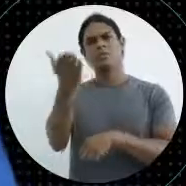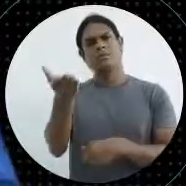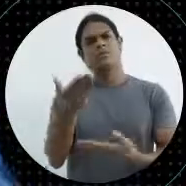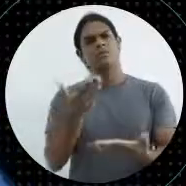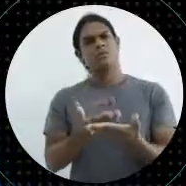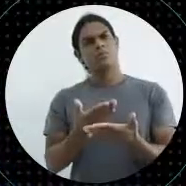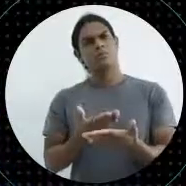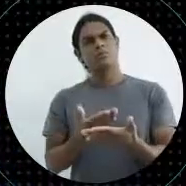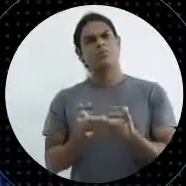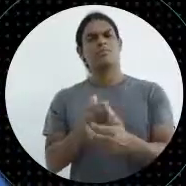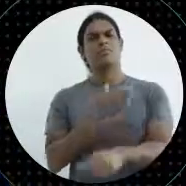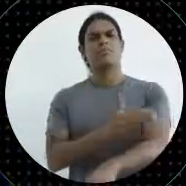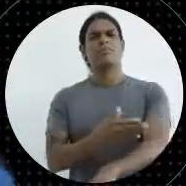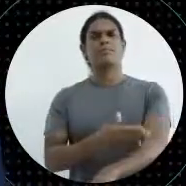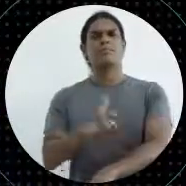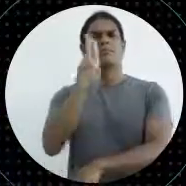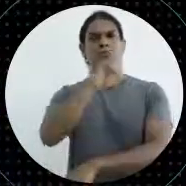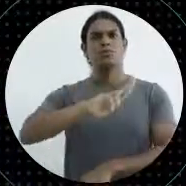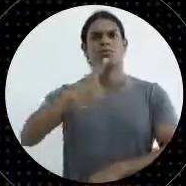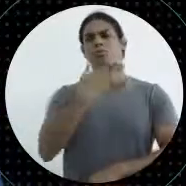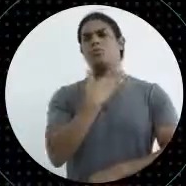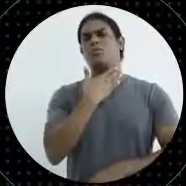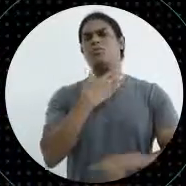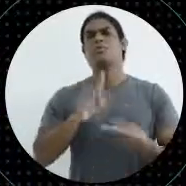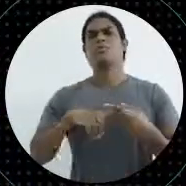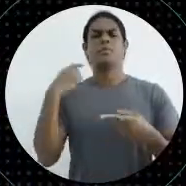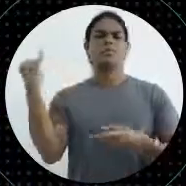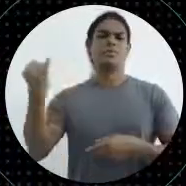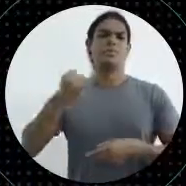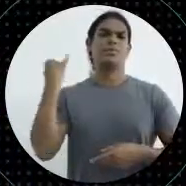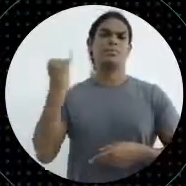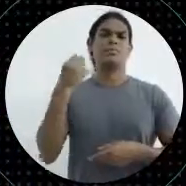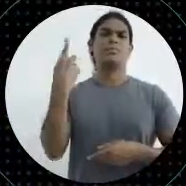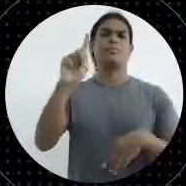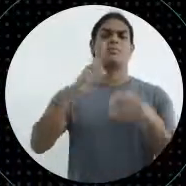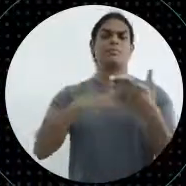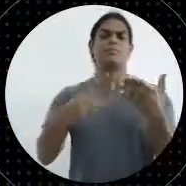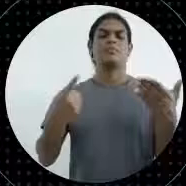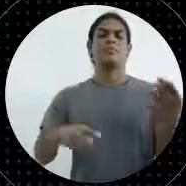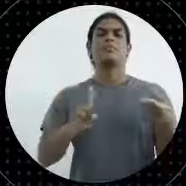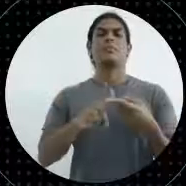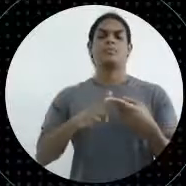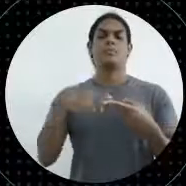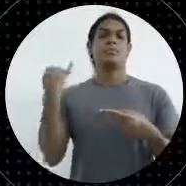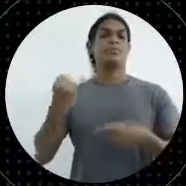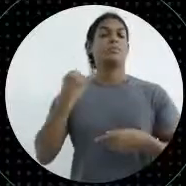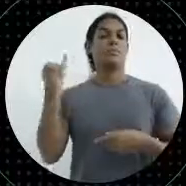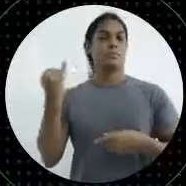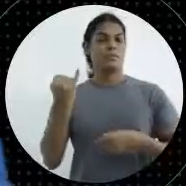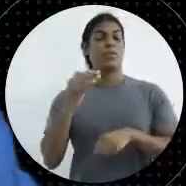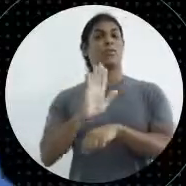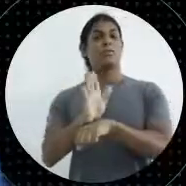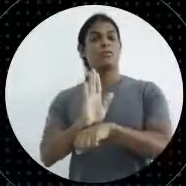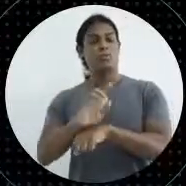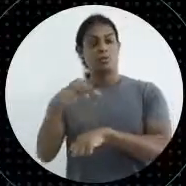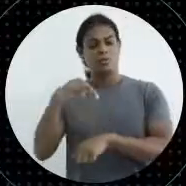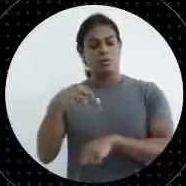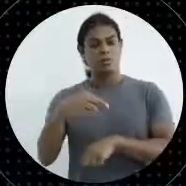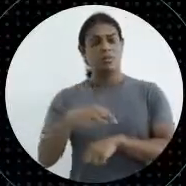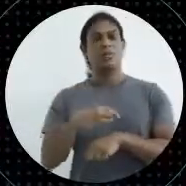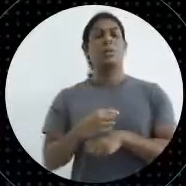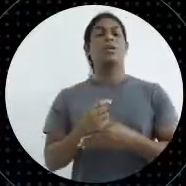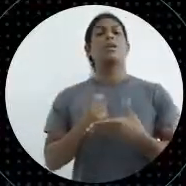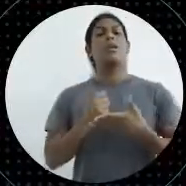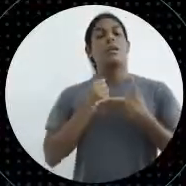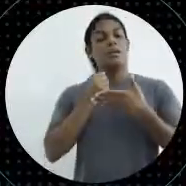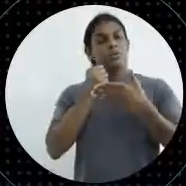estude, pratique, utilize o fórum e o caderno de estudo é a sua principal fonte de informação. As videoaulas, elas tentam ajudar de